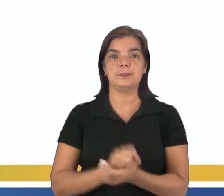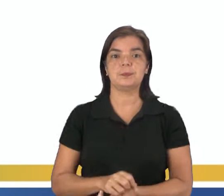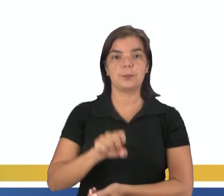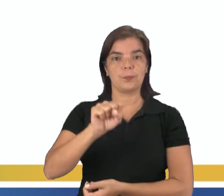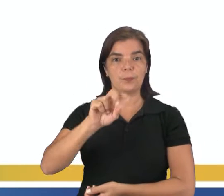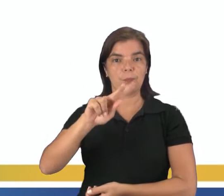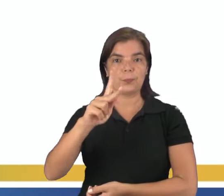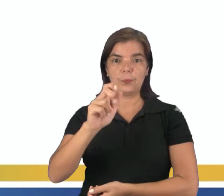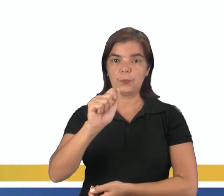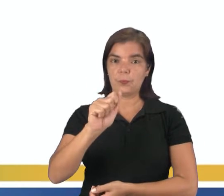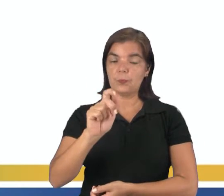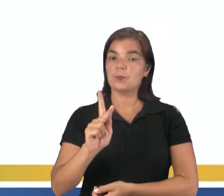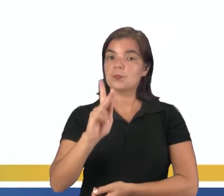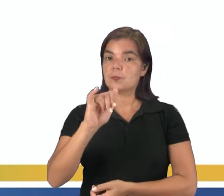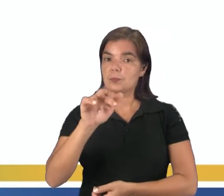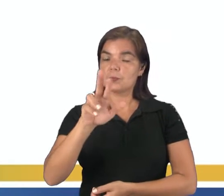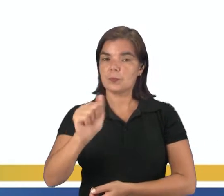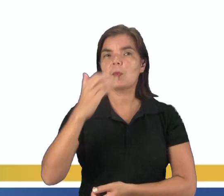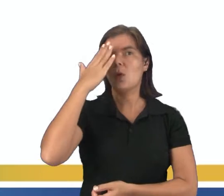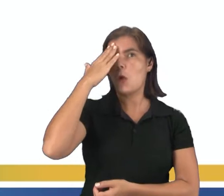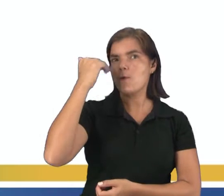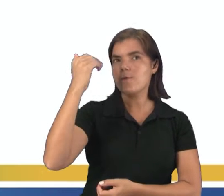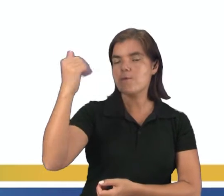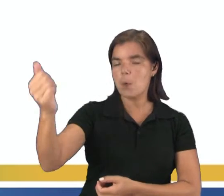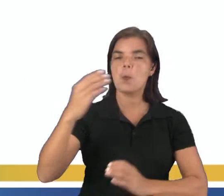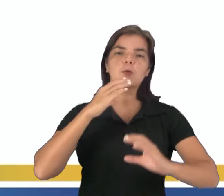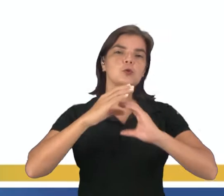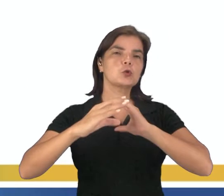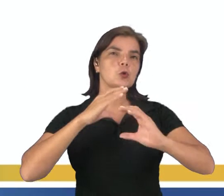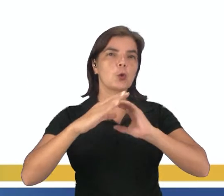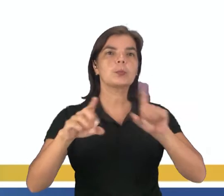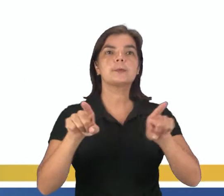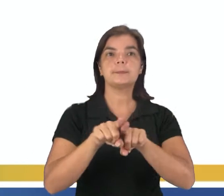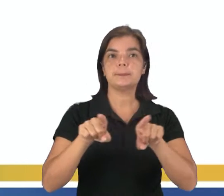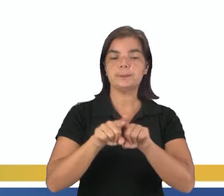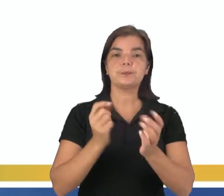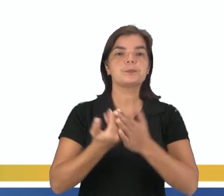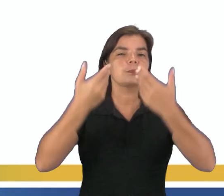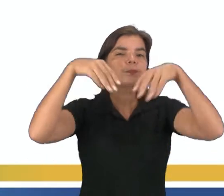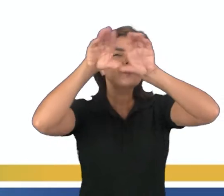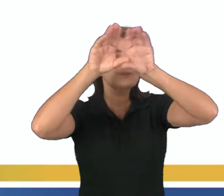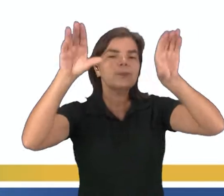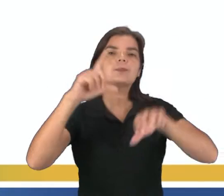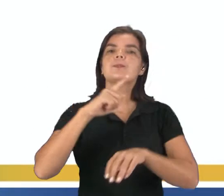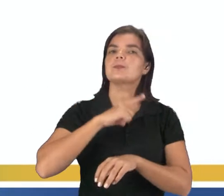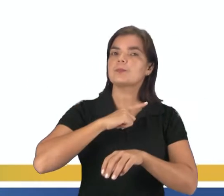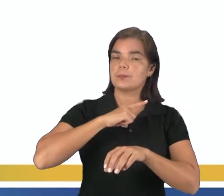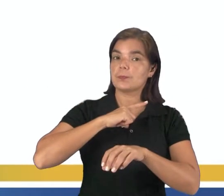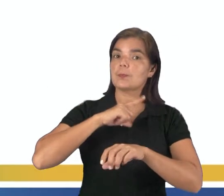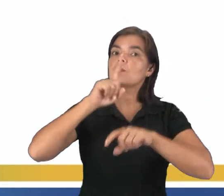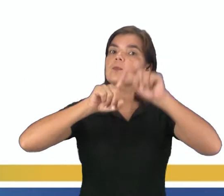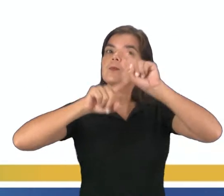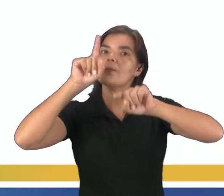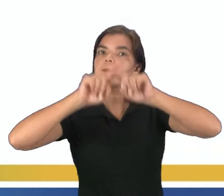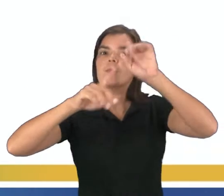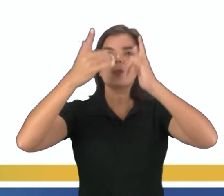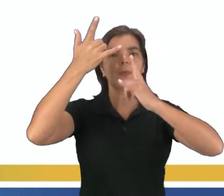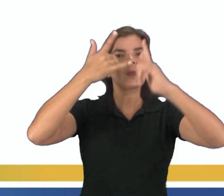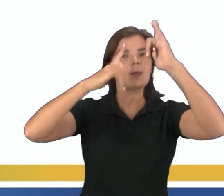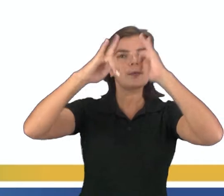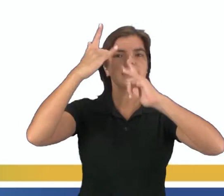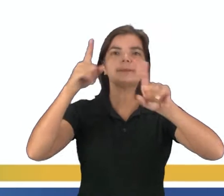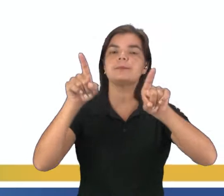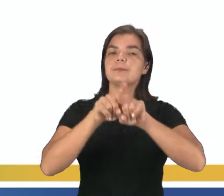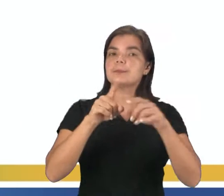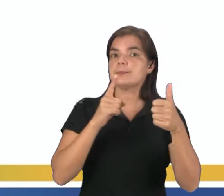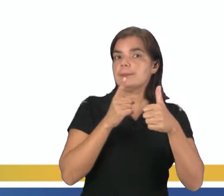Shakira es una estrella de la música latina e en el cielo hay una estrella brillante. Na primeira